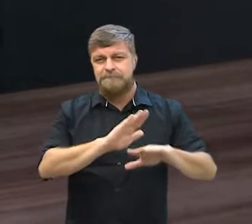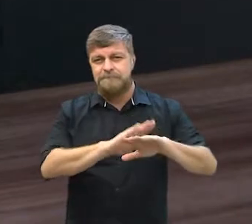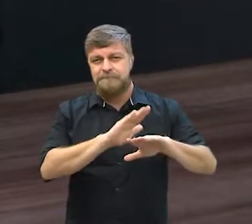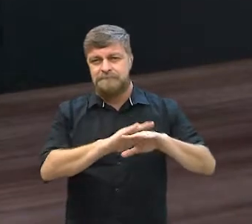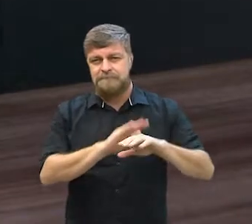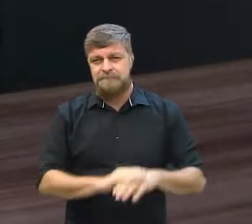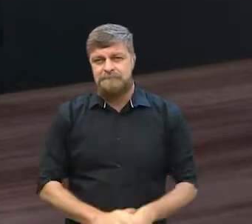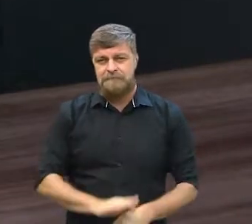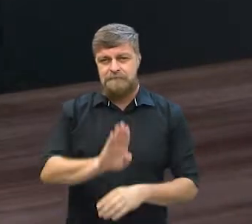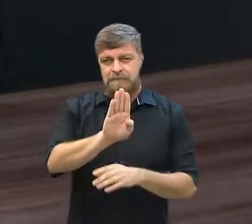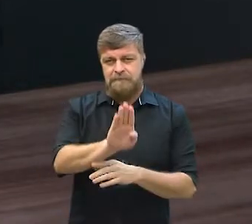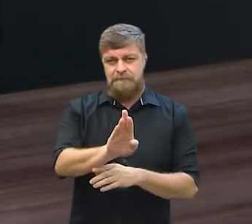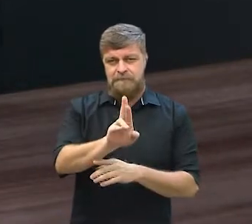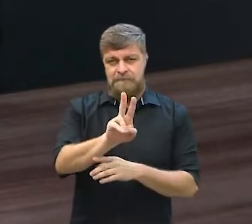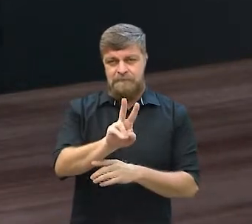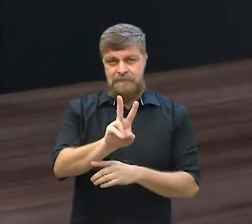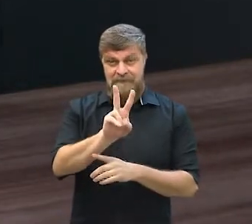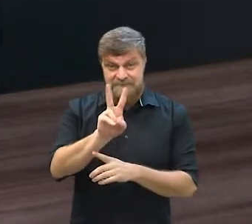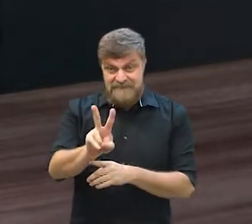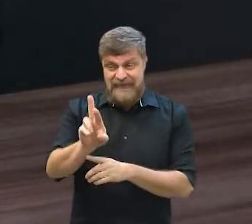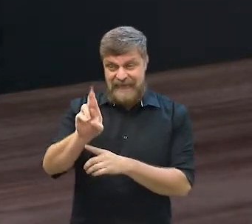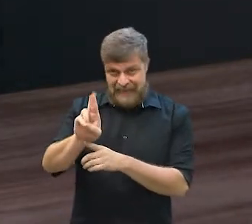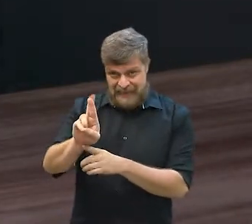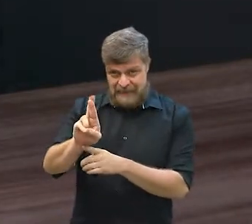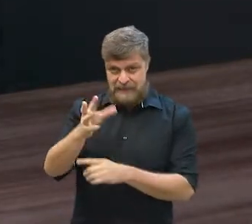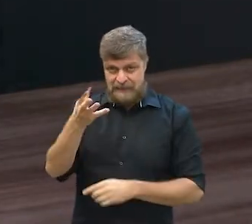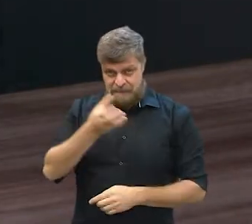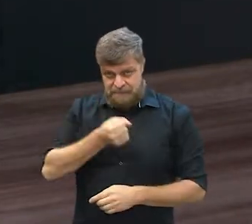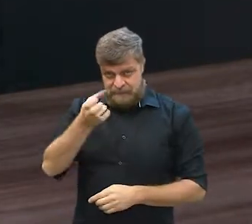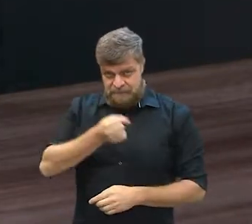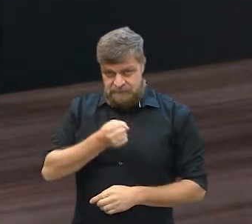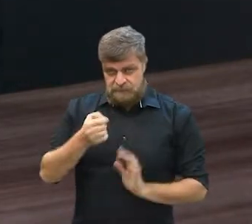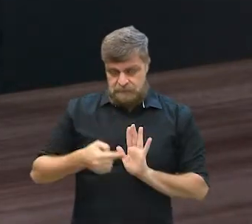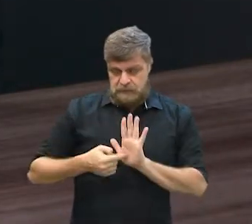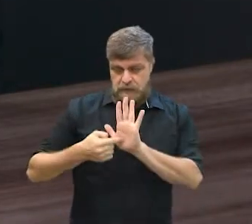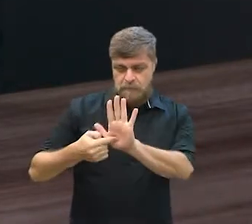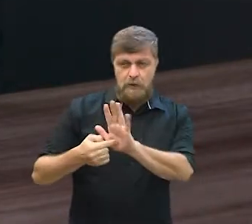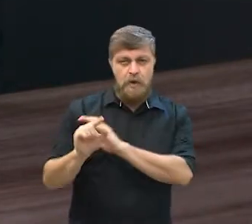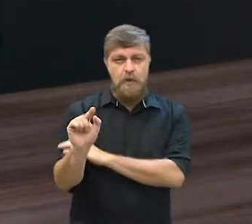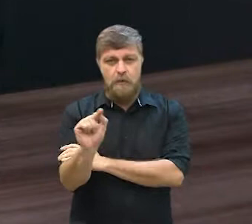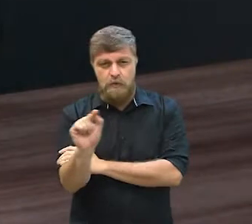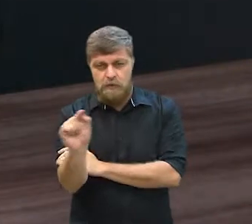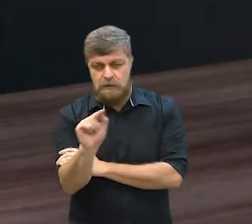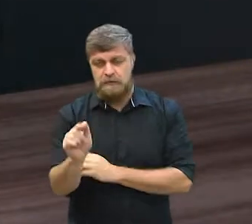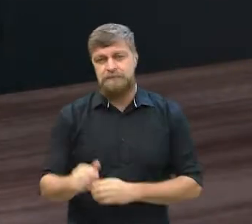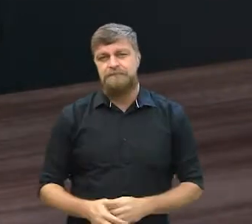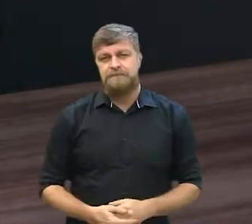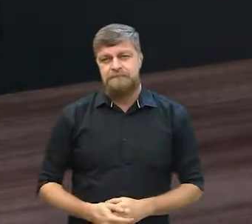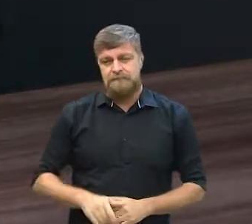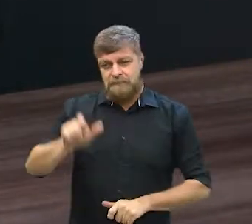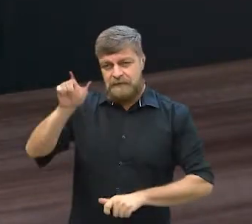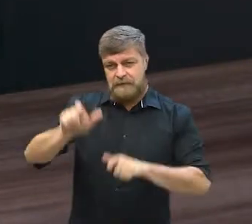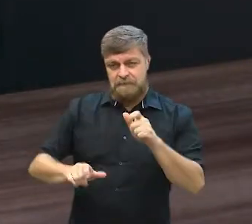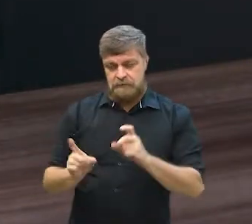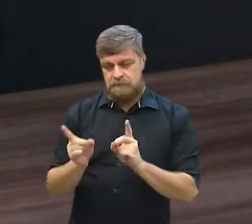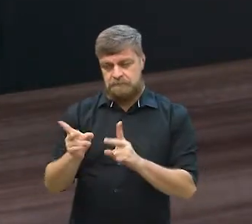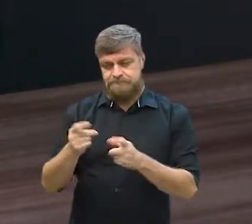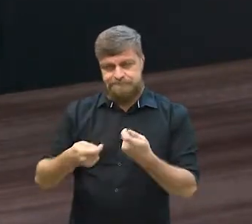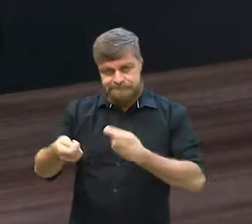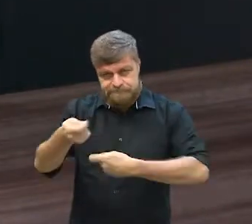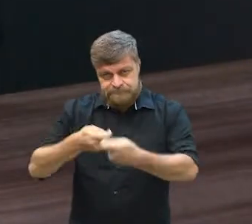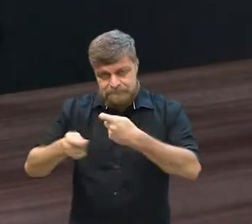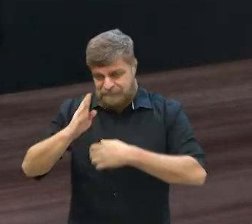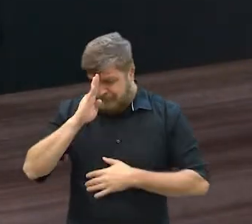pesquisas feitas pela VR Benefícios, que apontam o seguinte, que os comerciantes, de